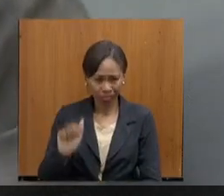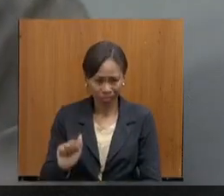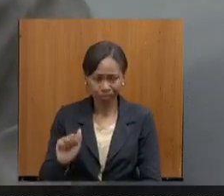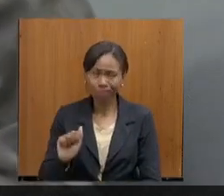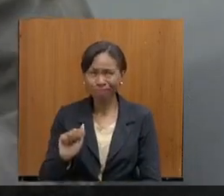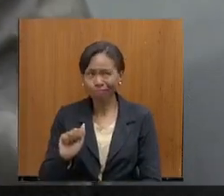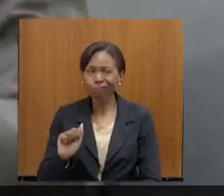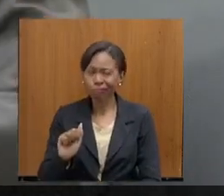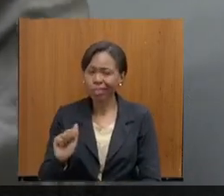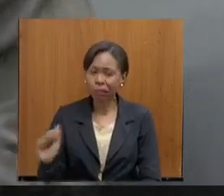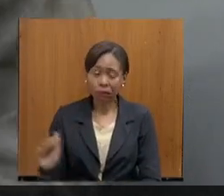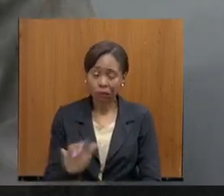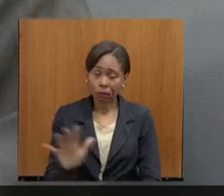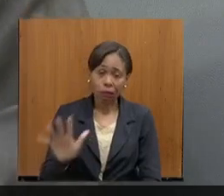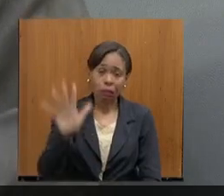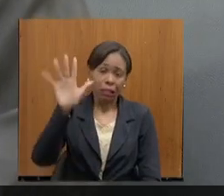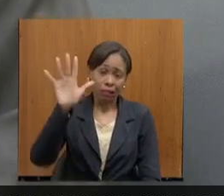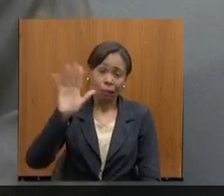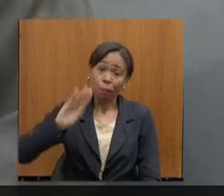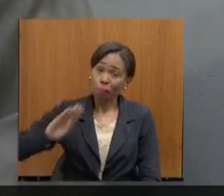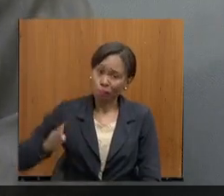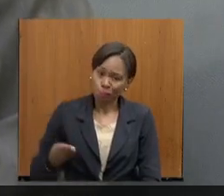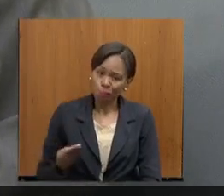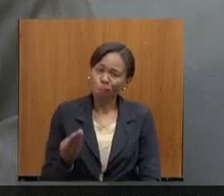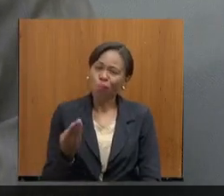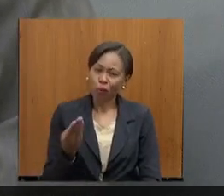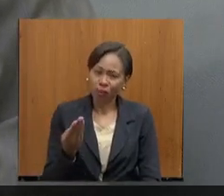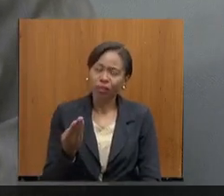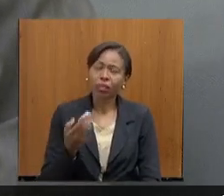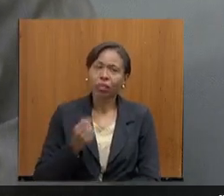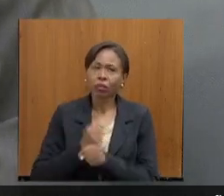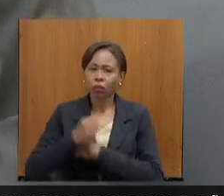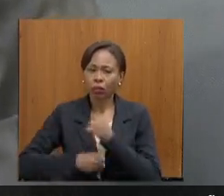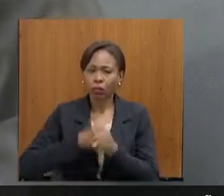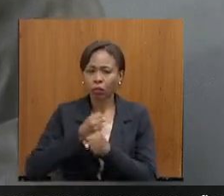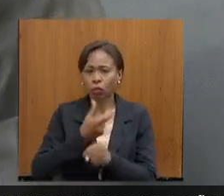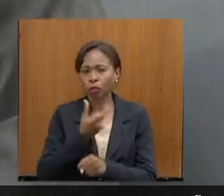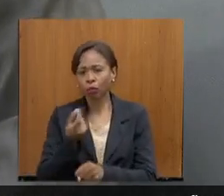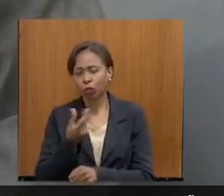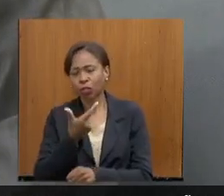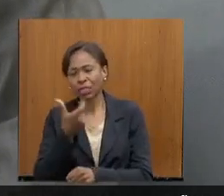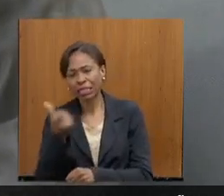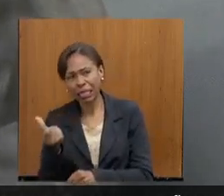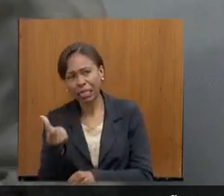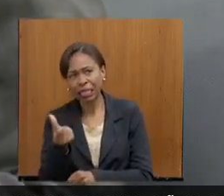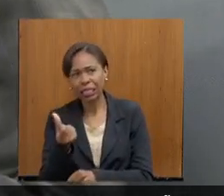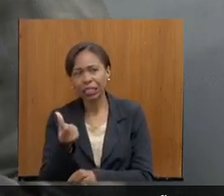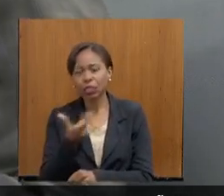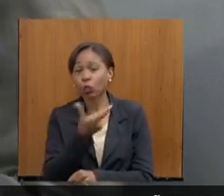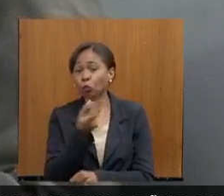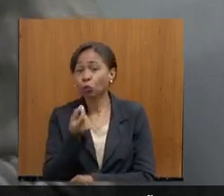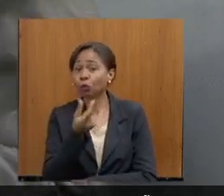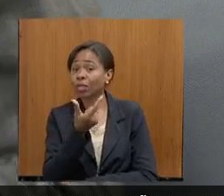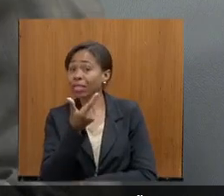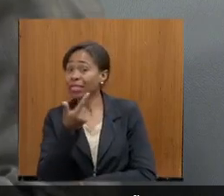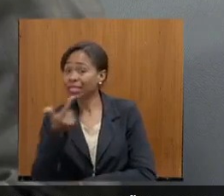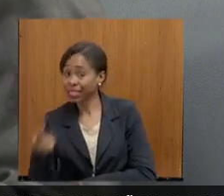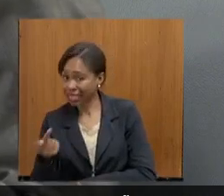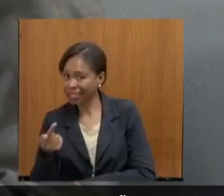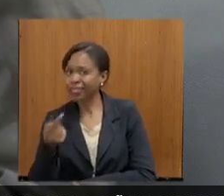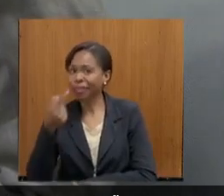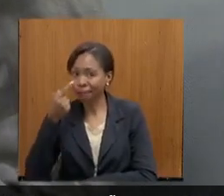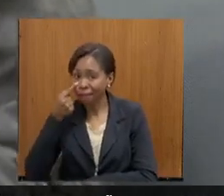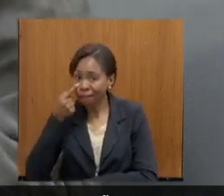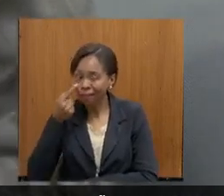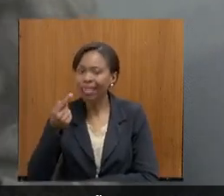né esse valor nós vamos saber só em 2026/27 mas efetivamente eu estou